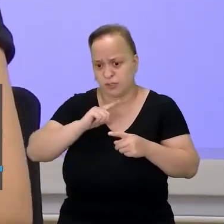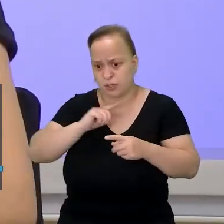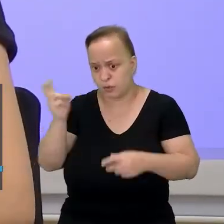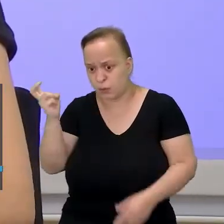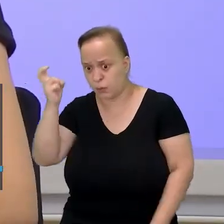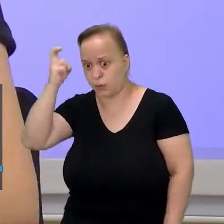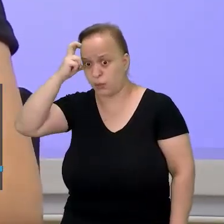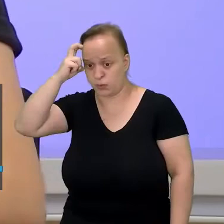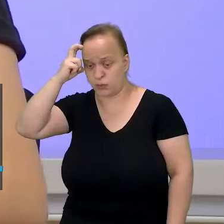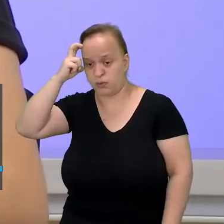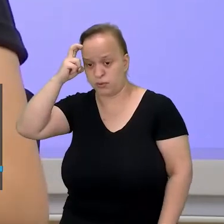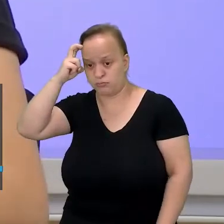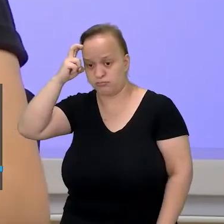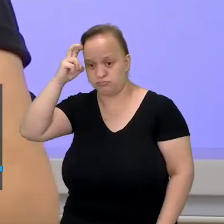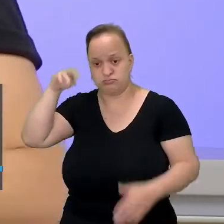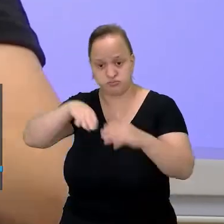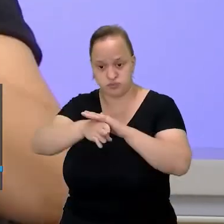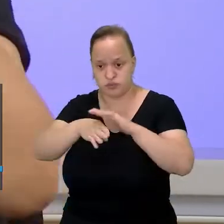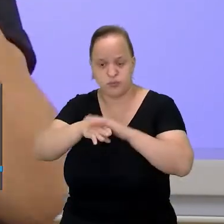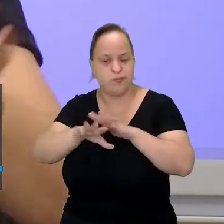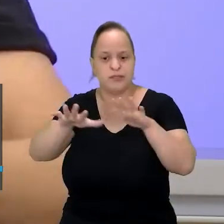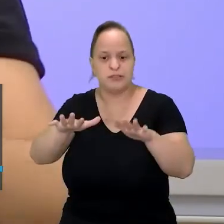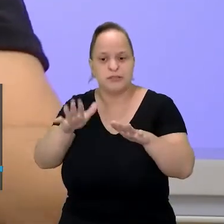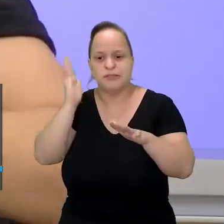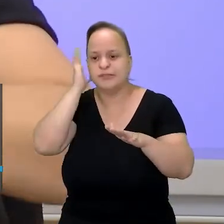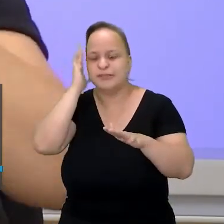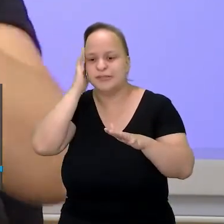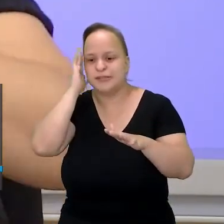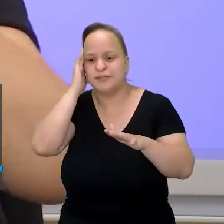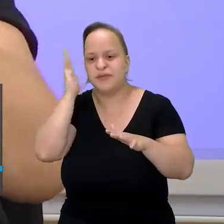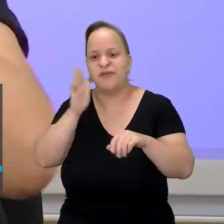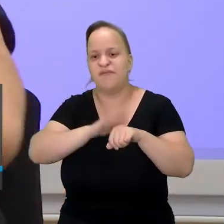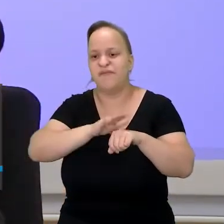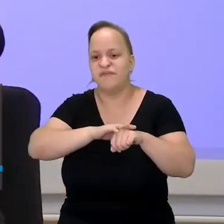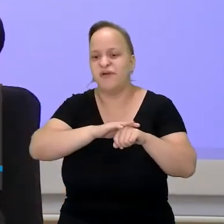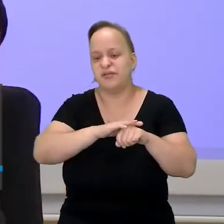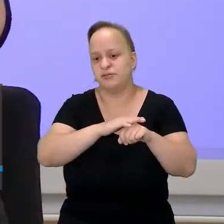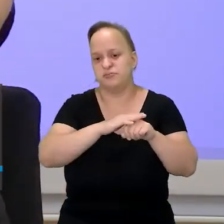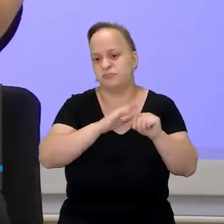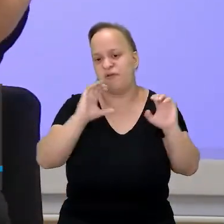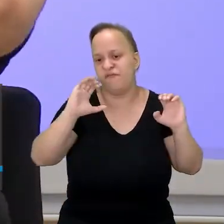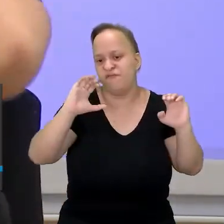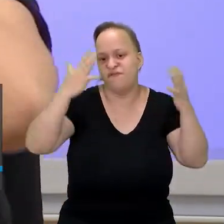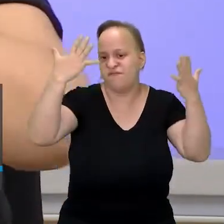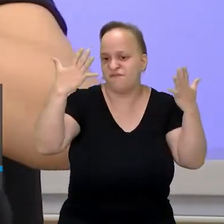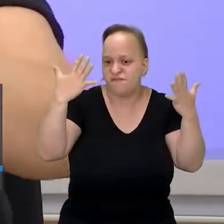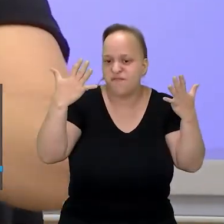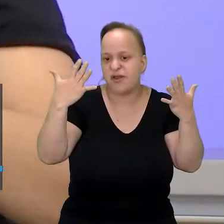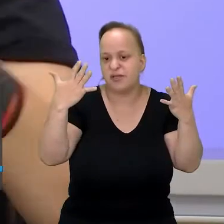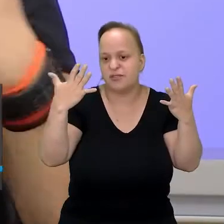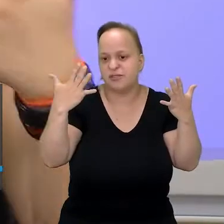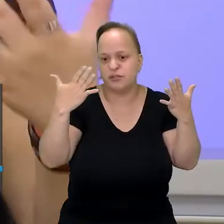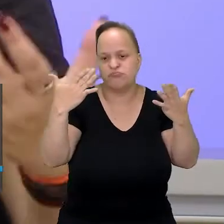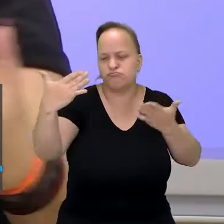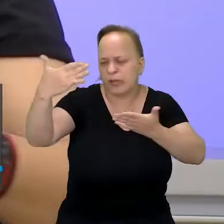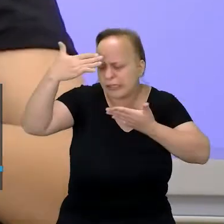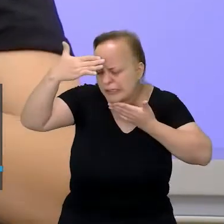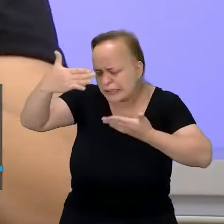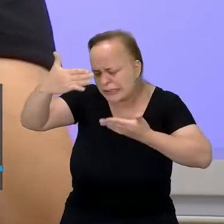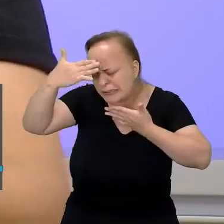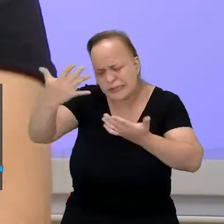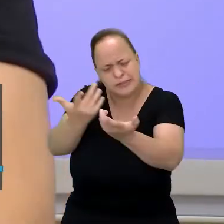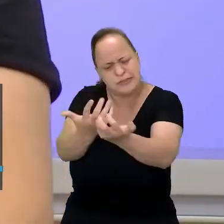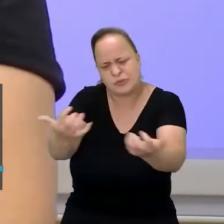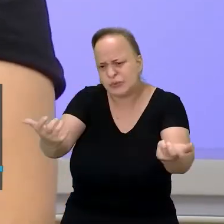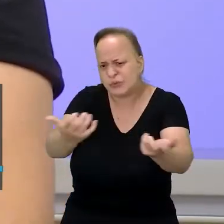esse processo de fazer rituais mesmo, né, cerimônias ritualísticas para o solo, para agradecer o solo